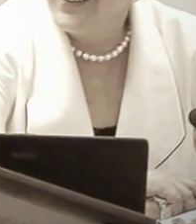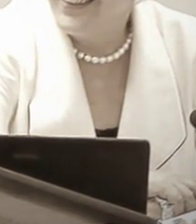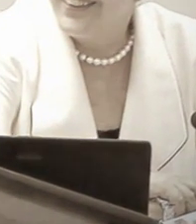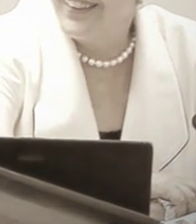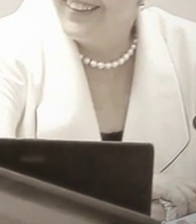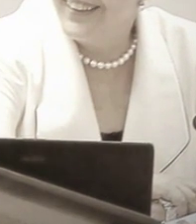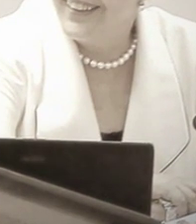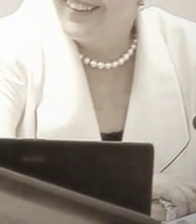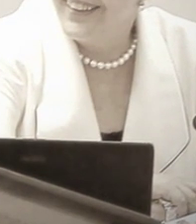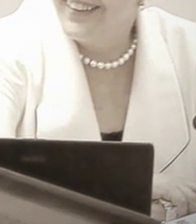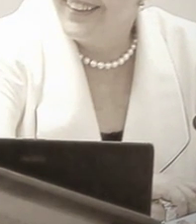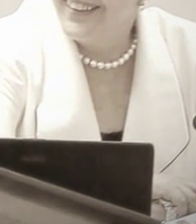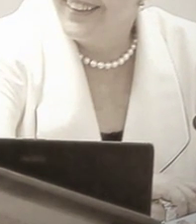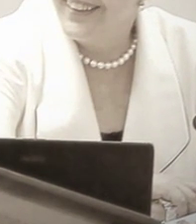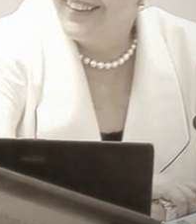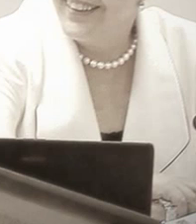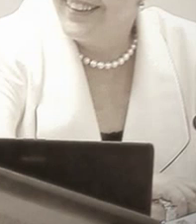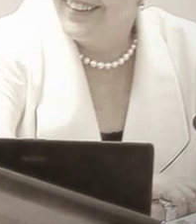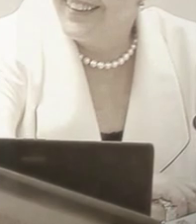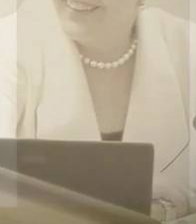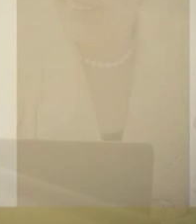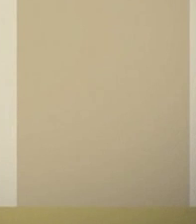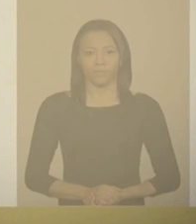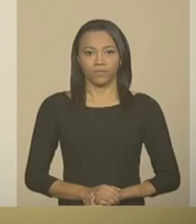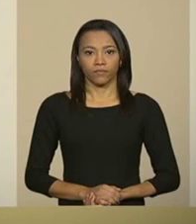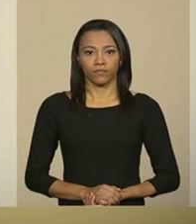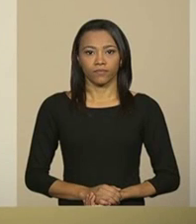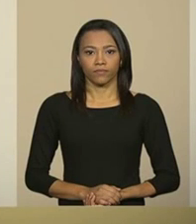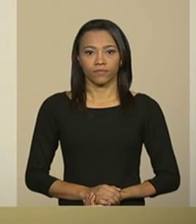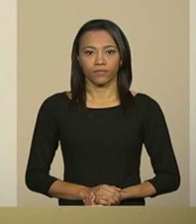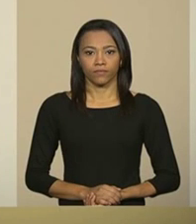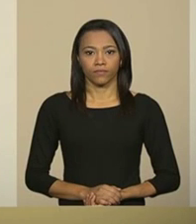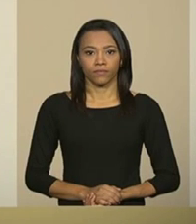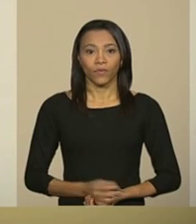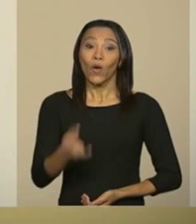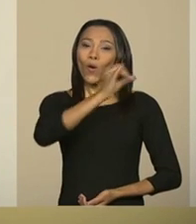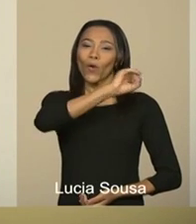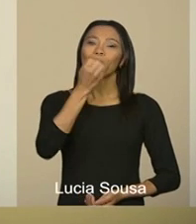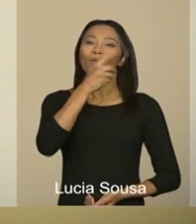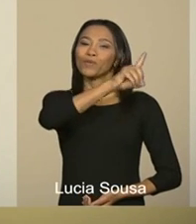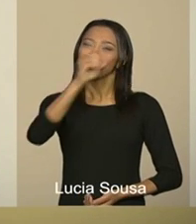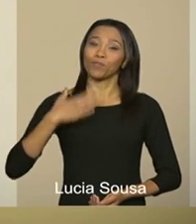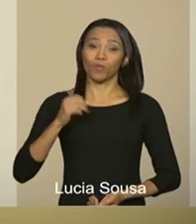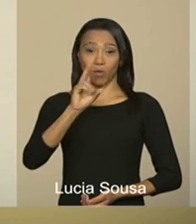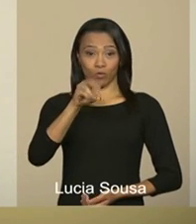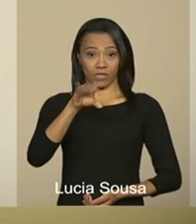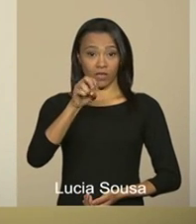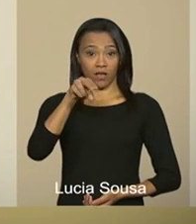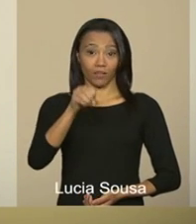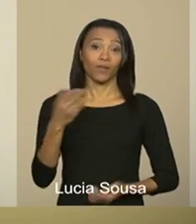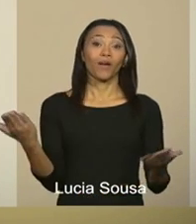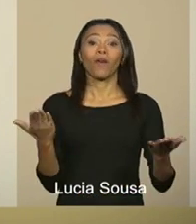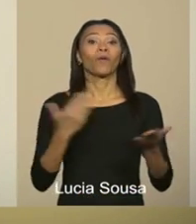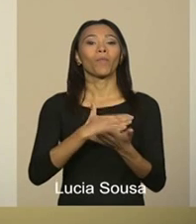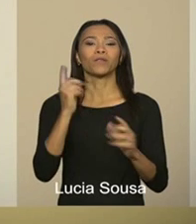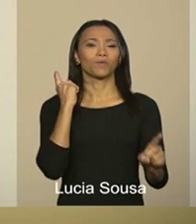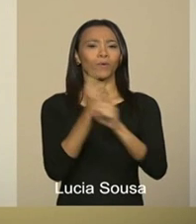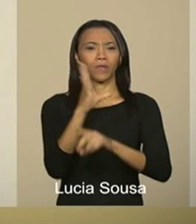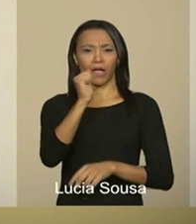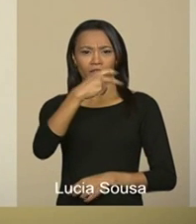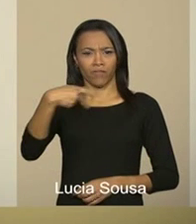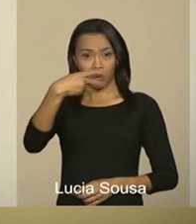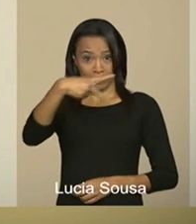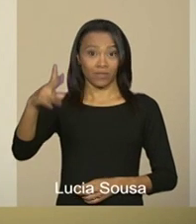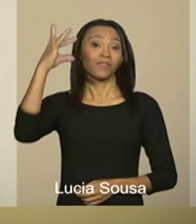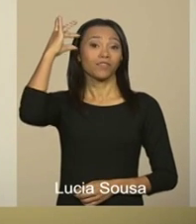café com a presidenta olá bom dia eu sou luciano seixas e começa agora mais um café